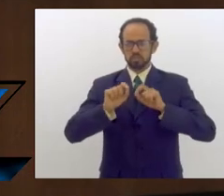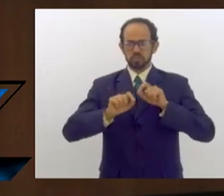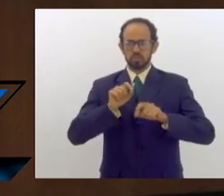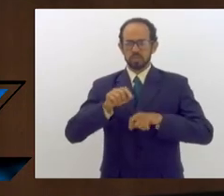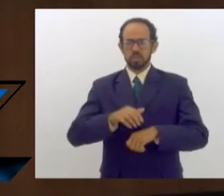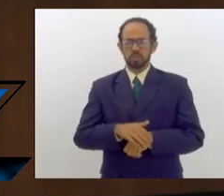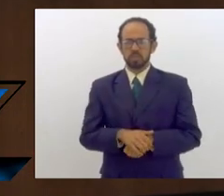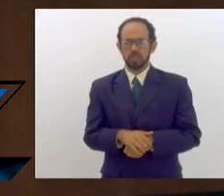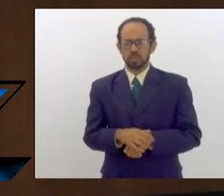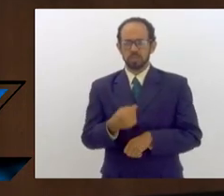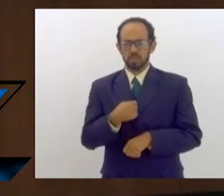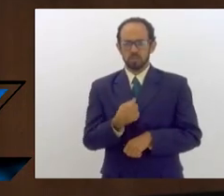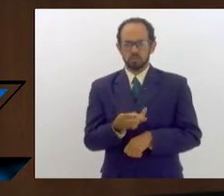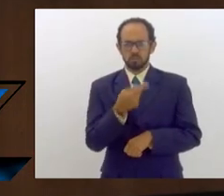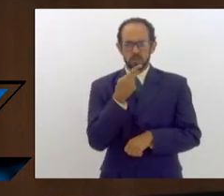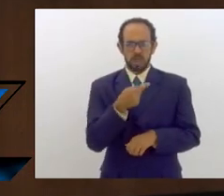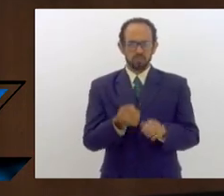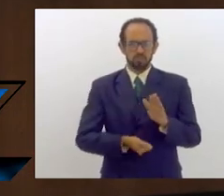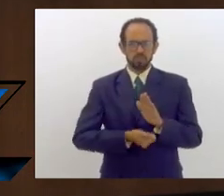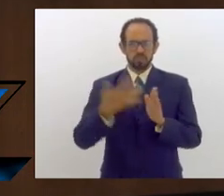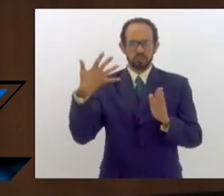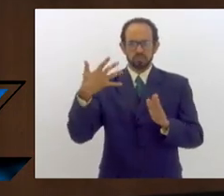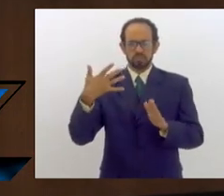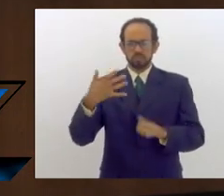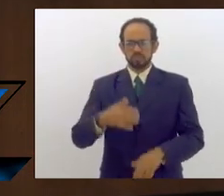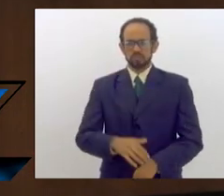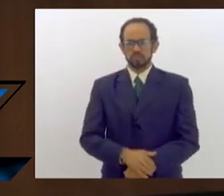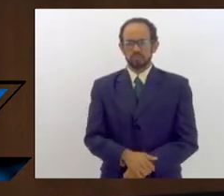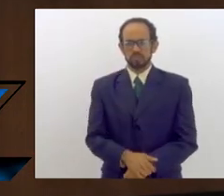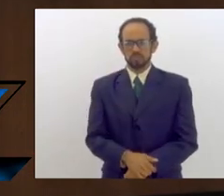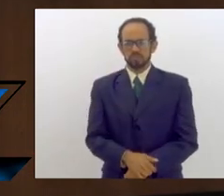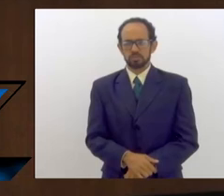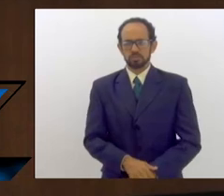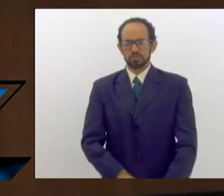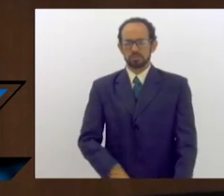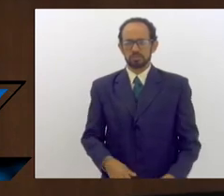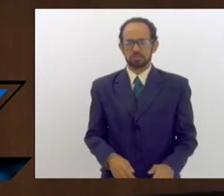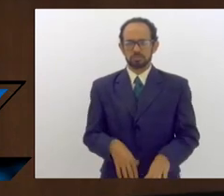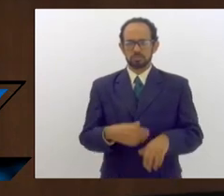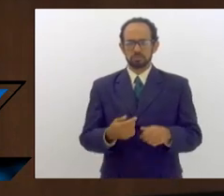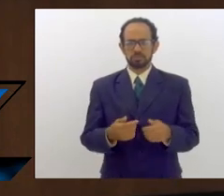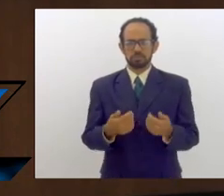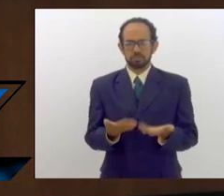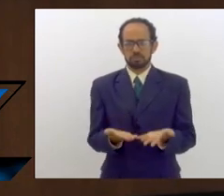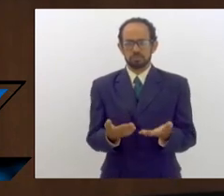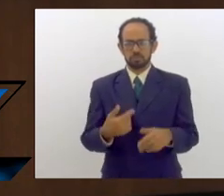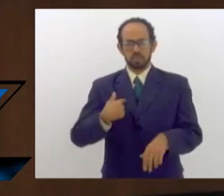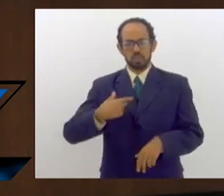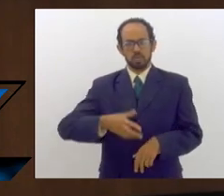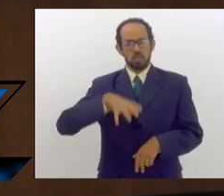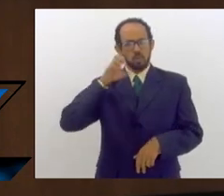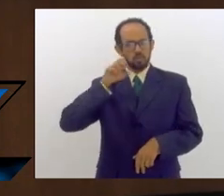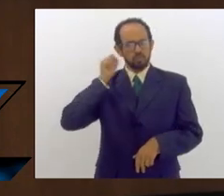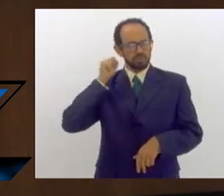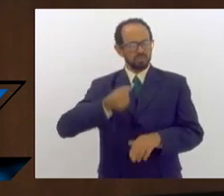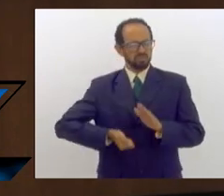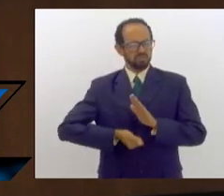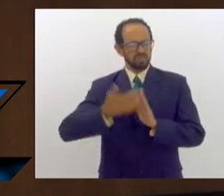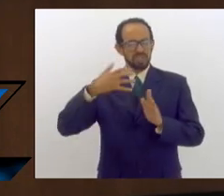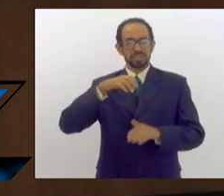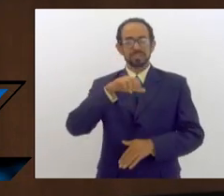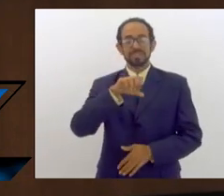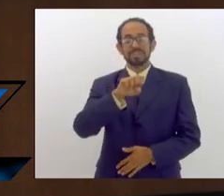eu fui citado diversas vezes ouvir uma gama de sandices aqui hoje